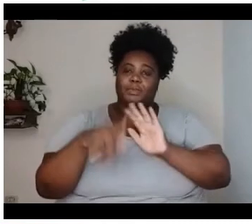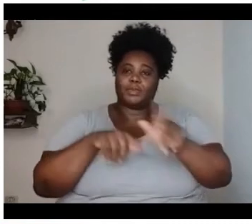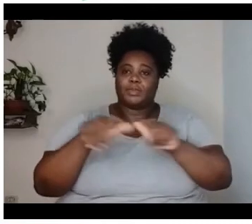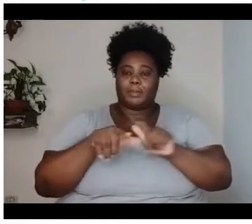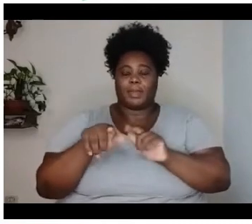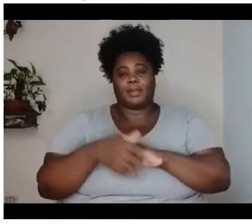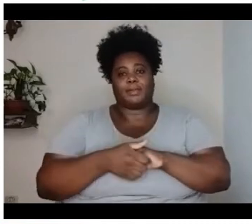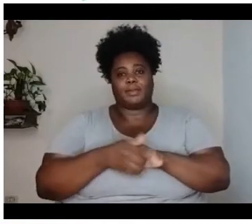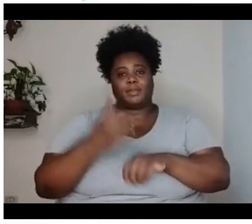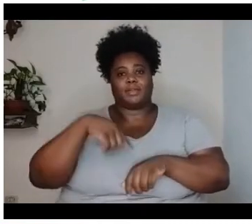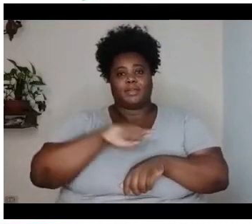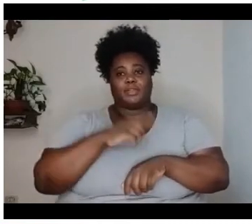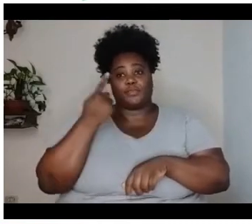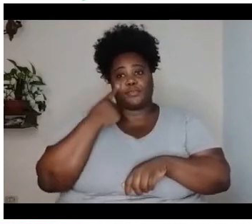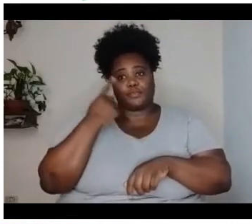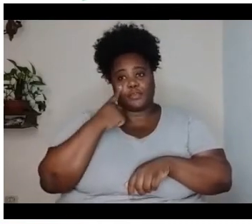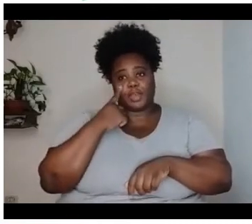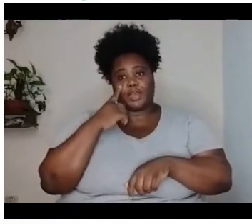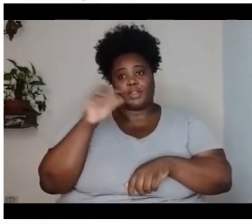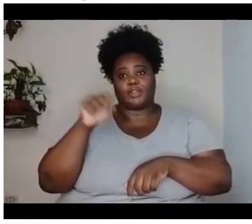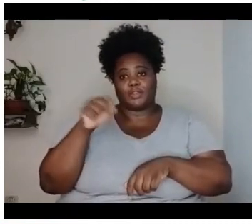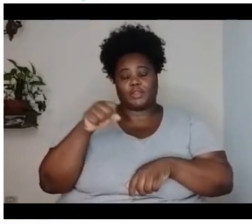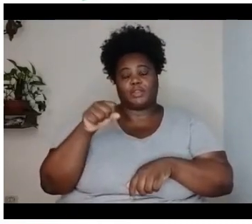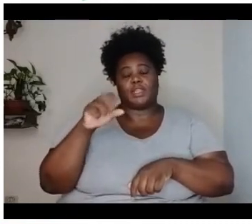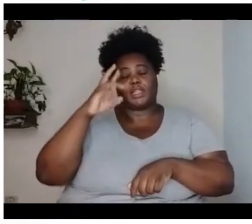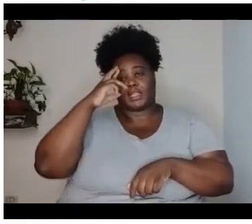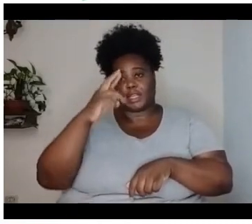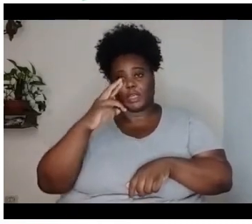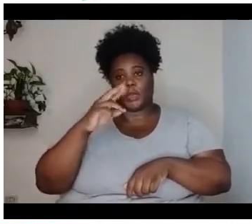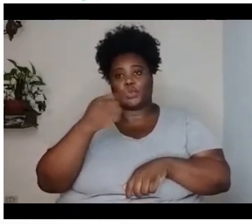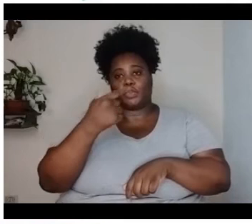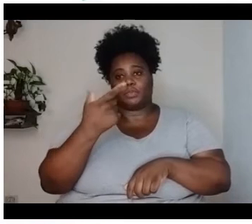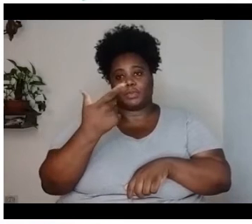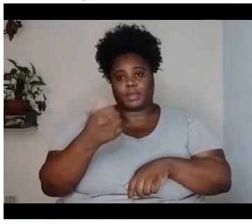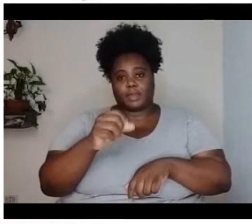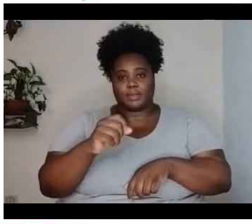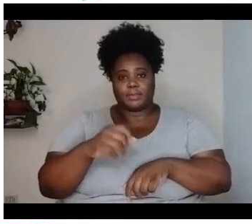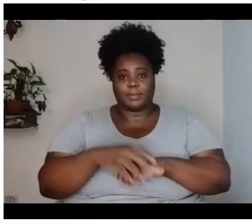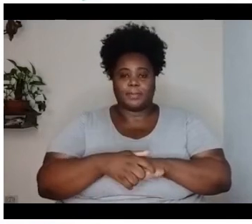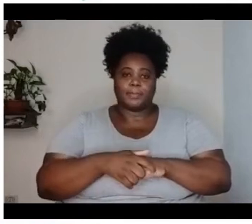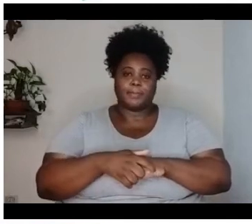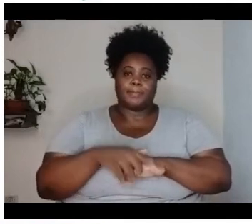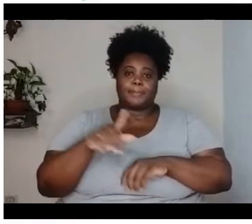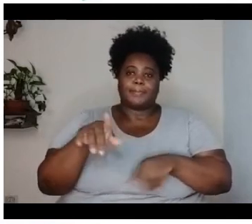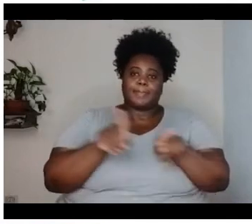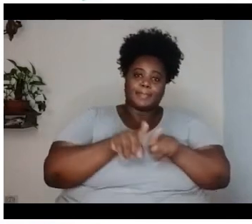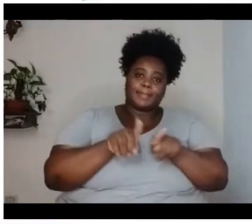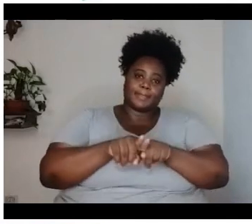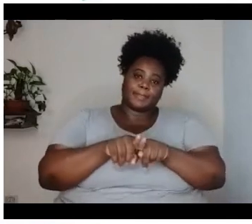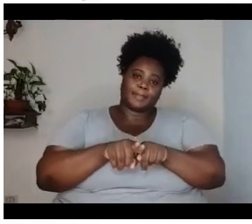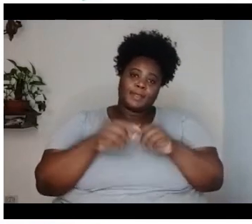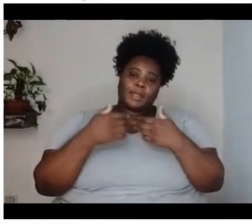a gente dar uma olhada no Sim Senhor, de 2010. E também abrir um pouco para as perguntas